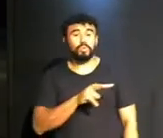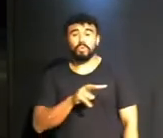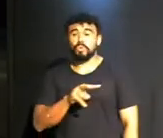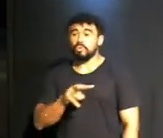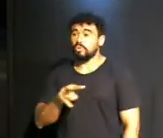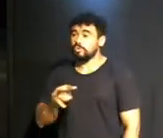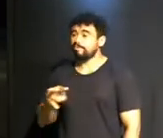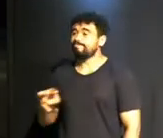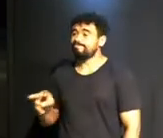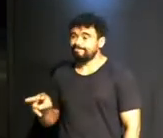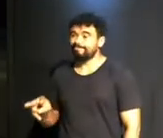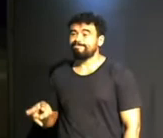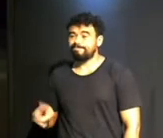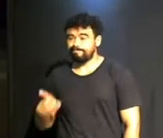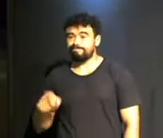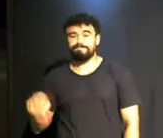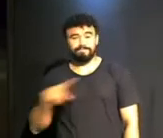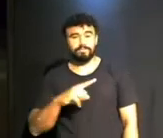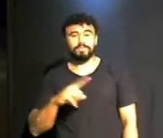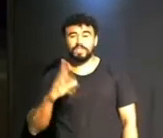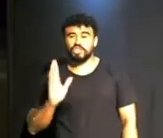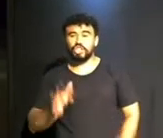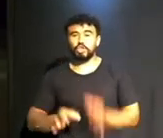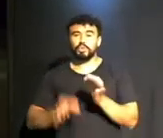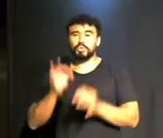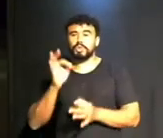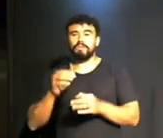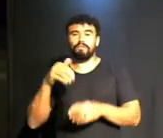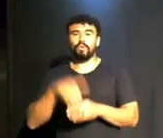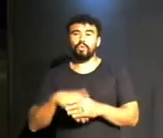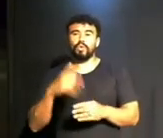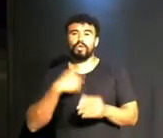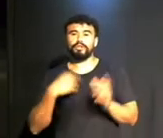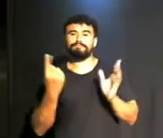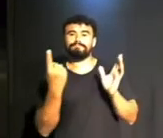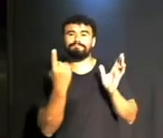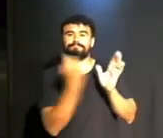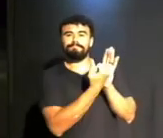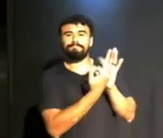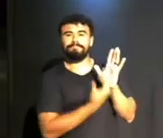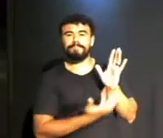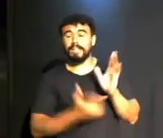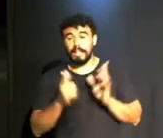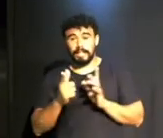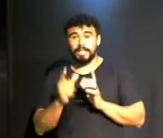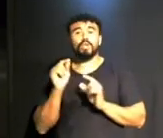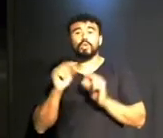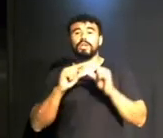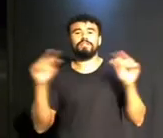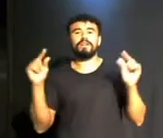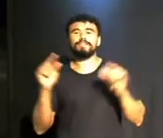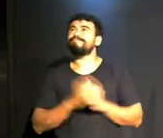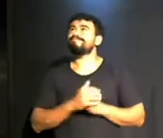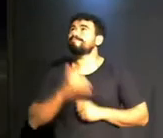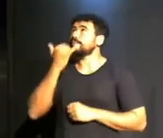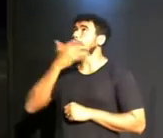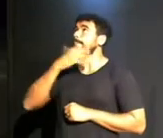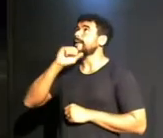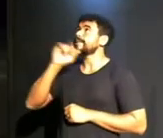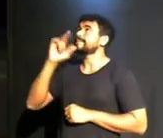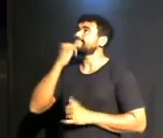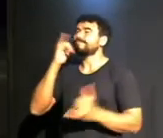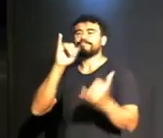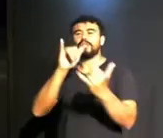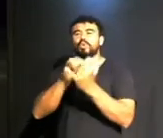aqueles que o haviam pregado naquela Cruz e a sua primeira palavra foi pai perdoa-lhes porque eles não sabem o que